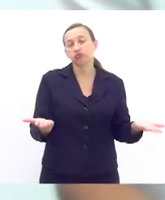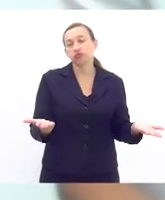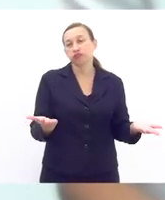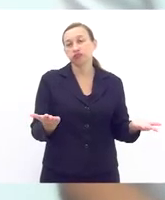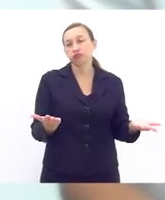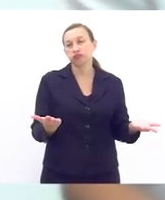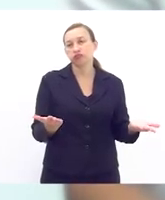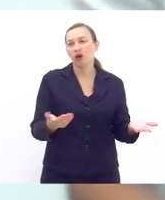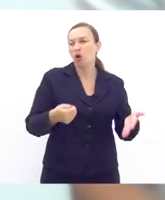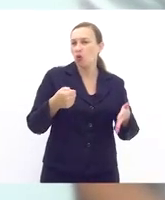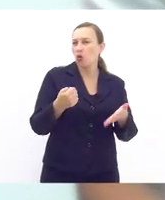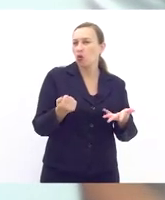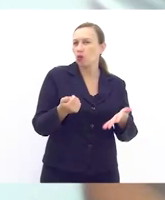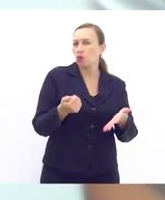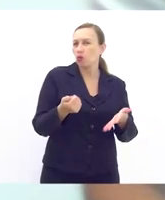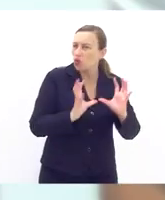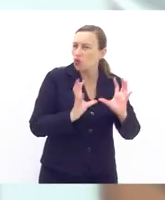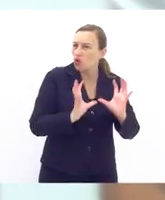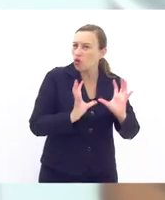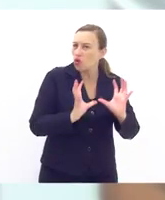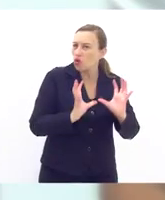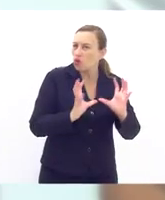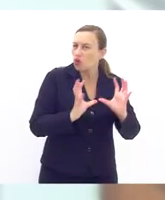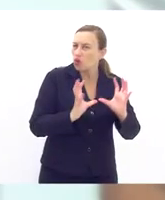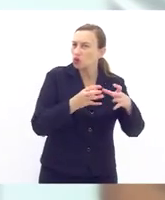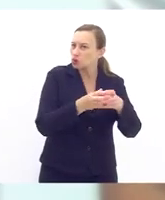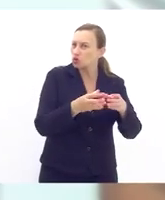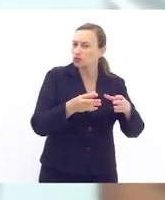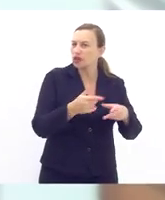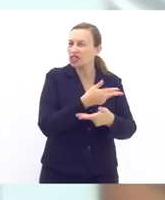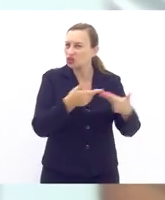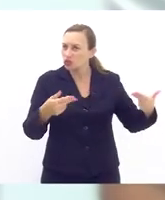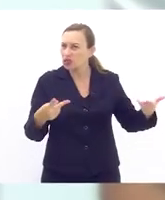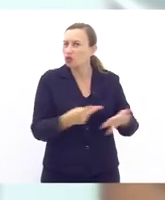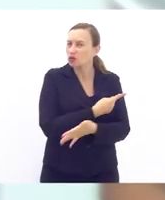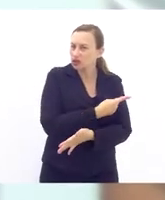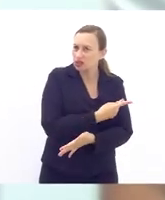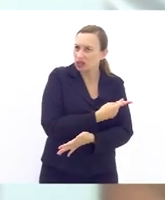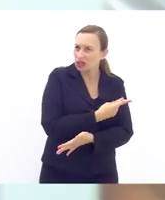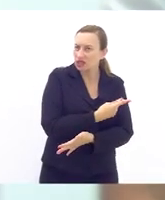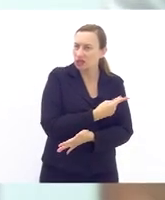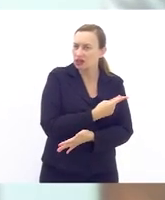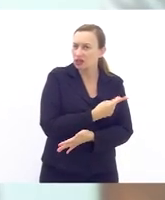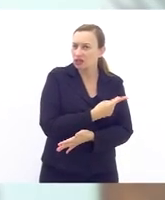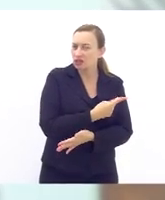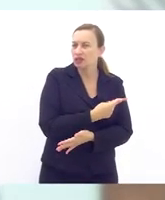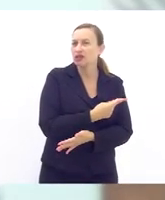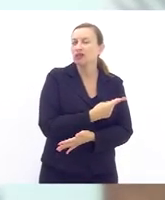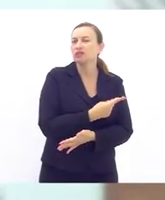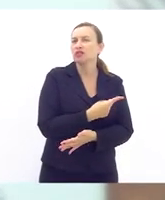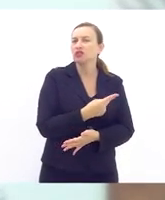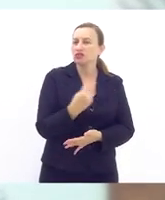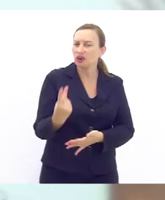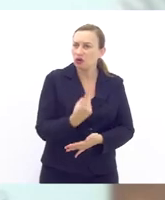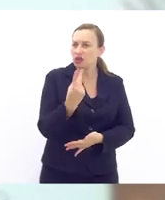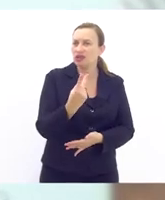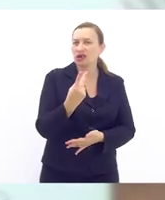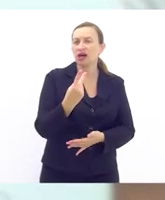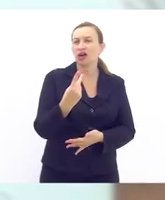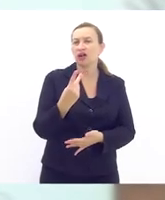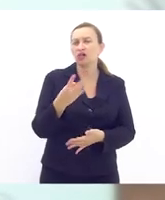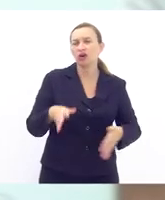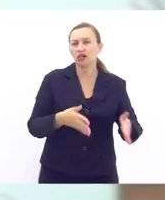obrigado obrigado bom sentido em conjunto para que as coisas aconteçam para gente bem delinear as prioridades a gente está no